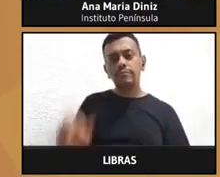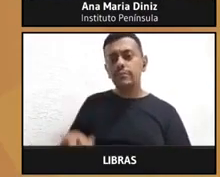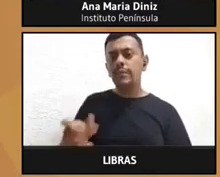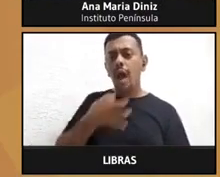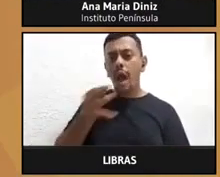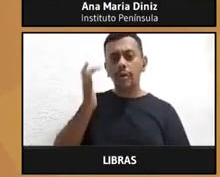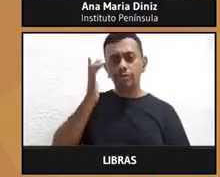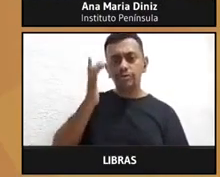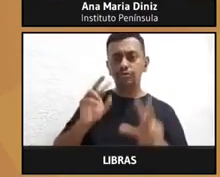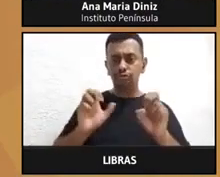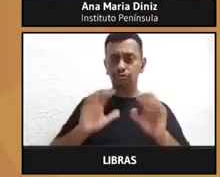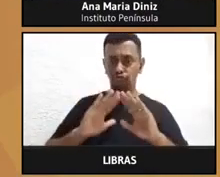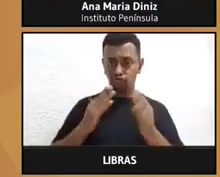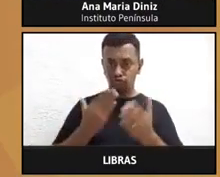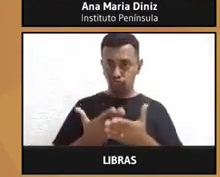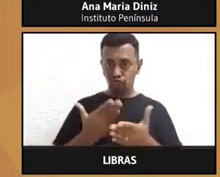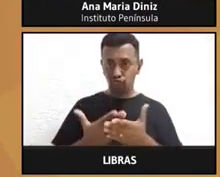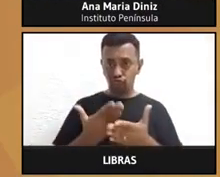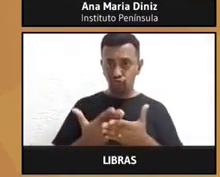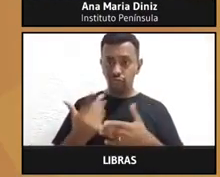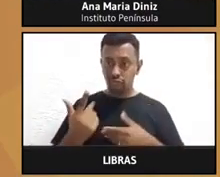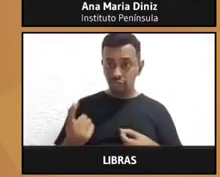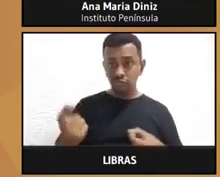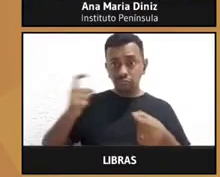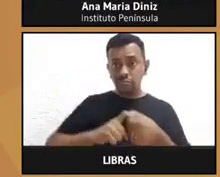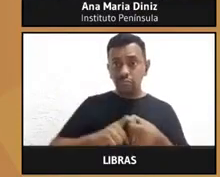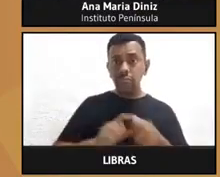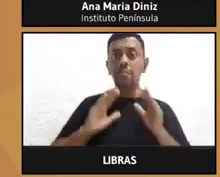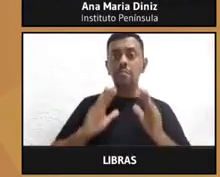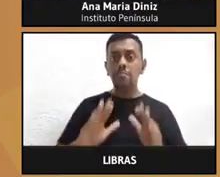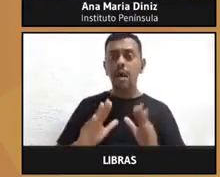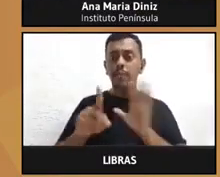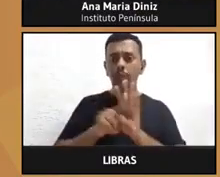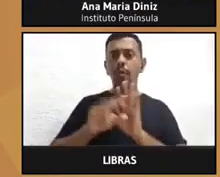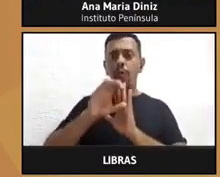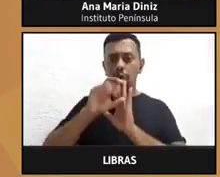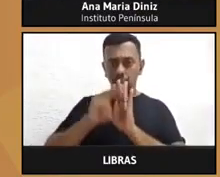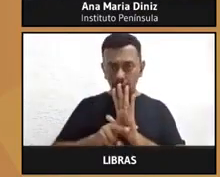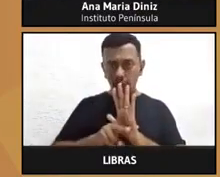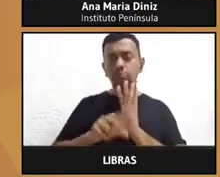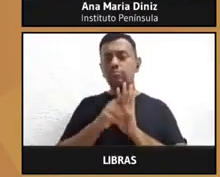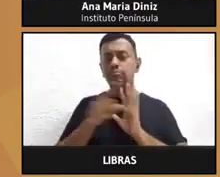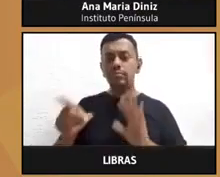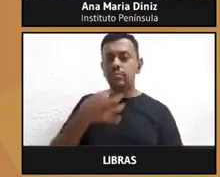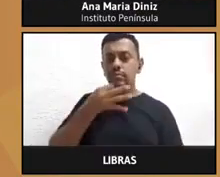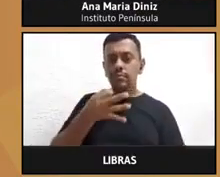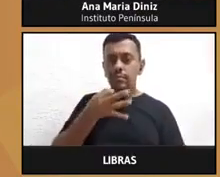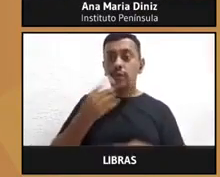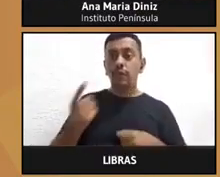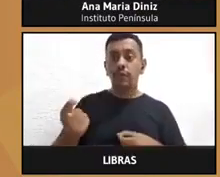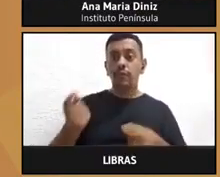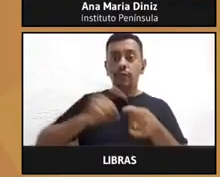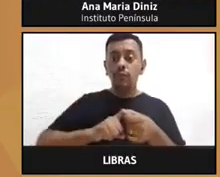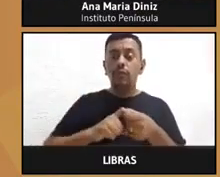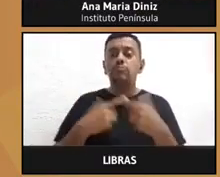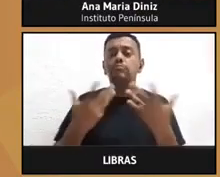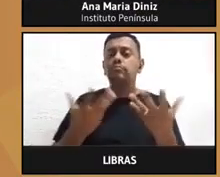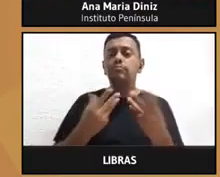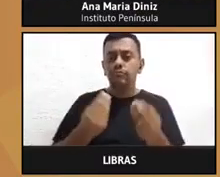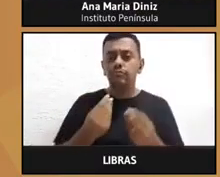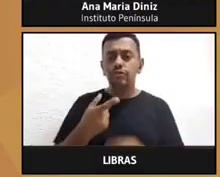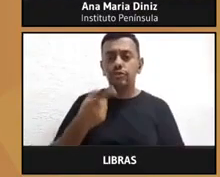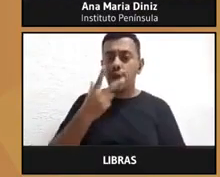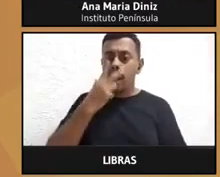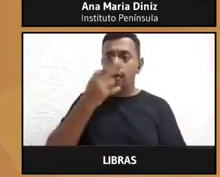é, como lidar com as escolas? To address this new world,